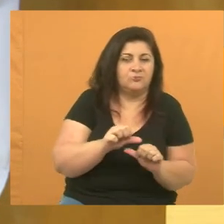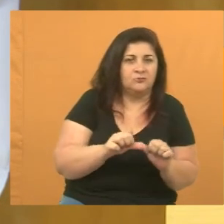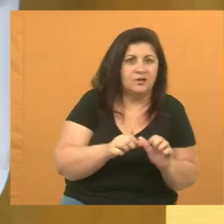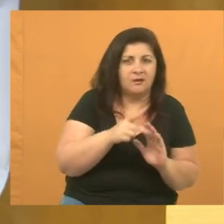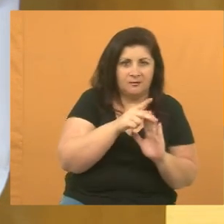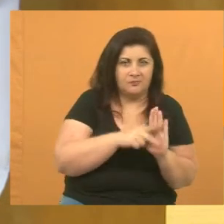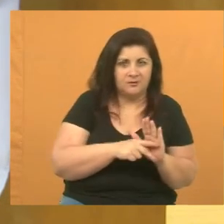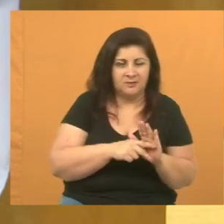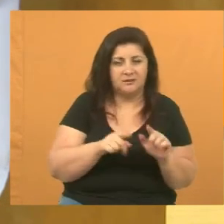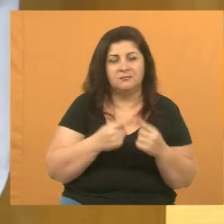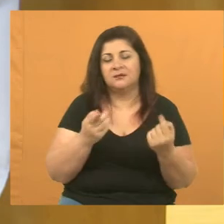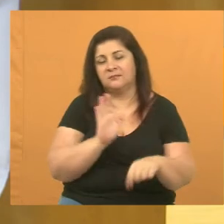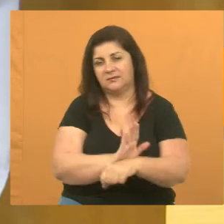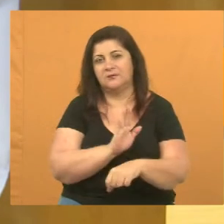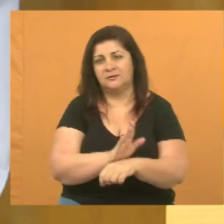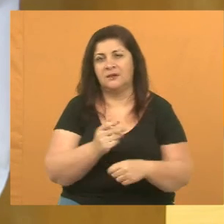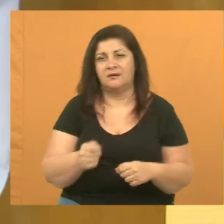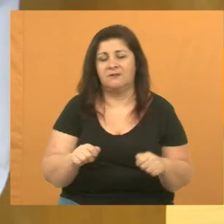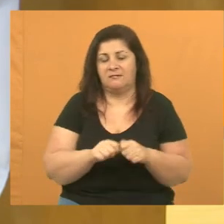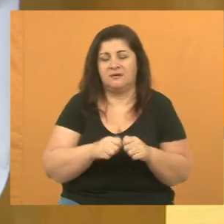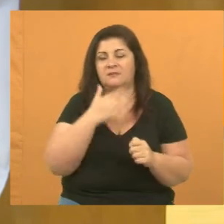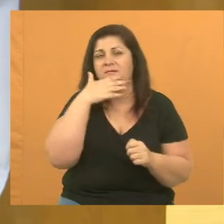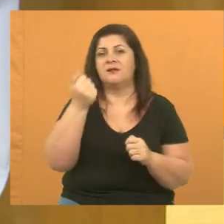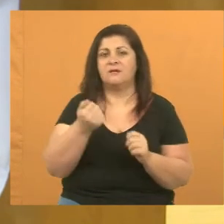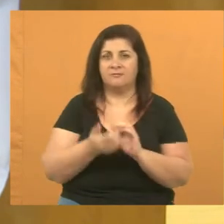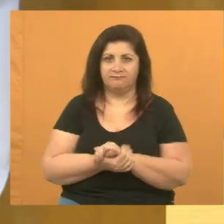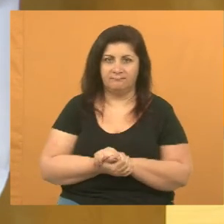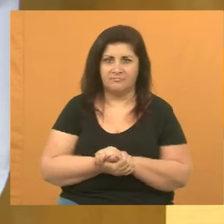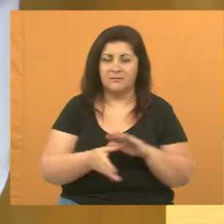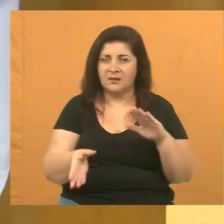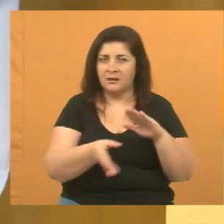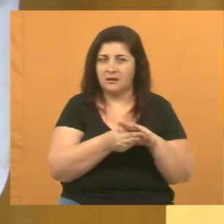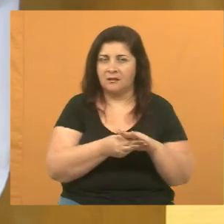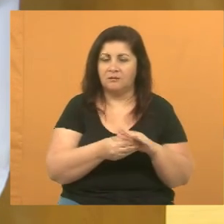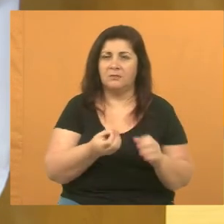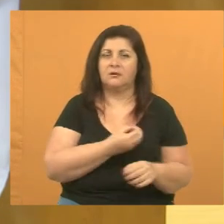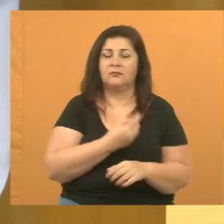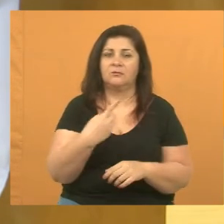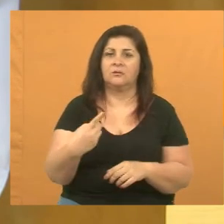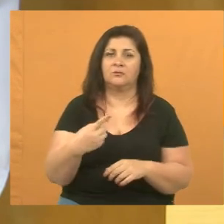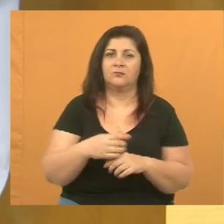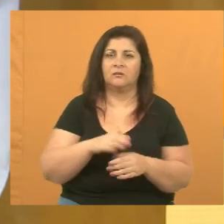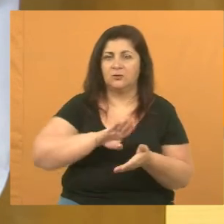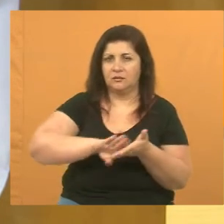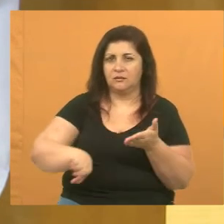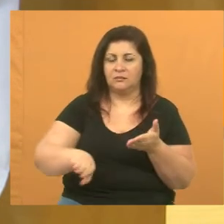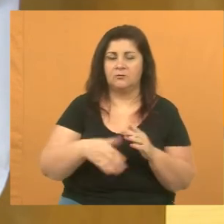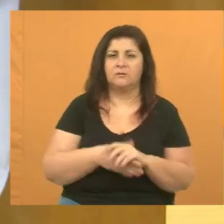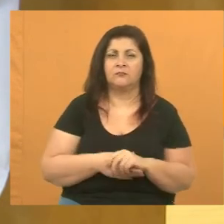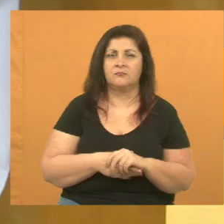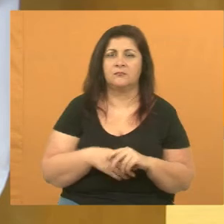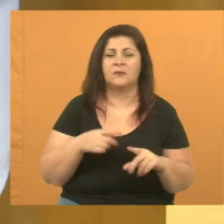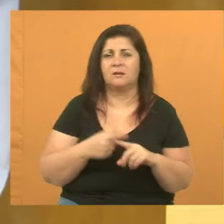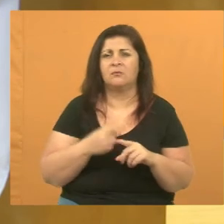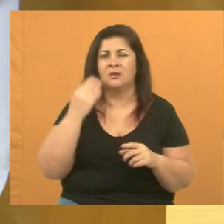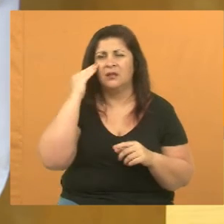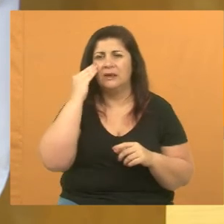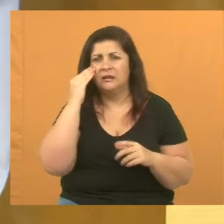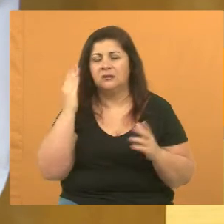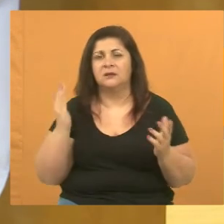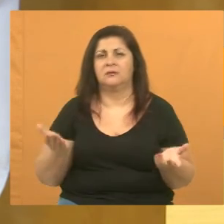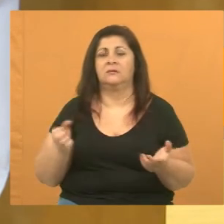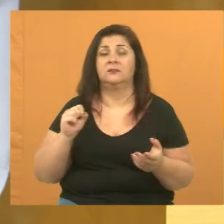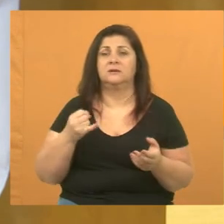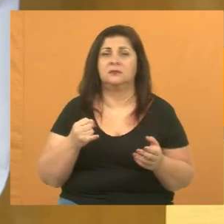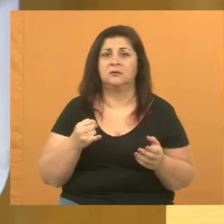para contribuir para que ele fique melhor. Tá? A emenda número 1, eu retirei por conta que eu já entendo que se